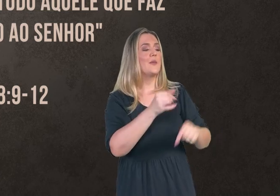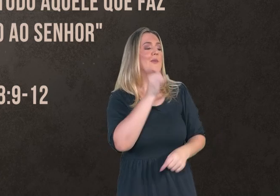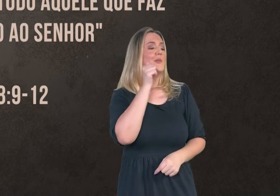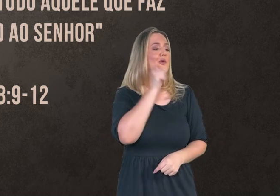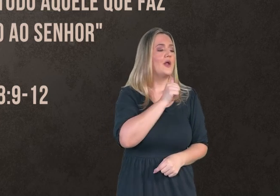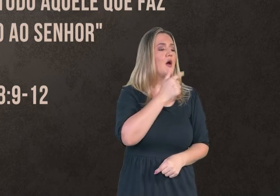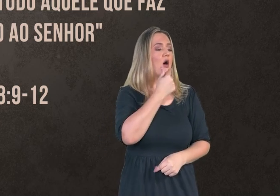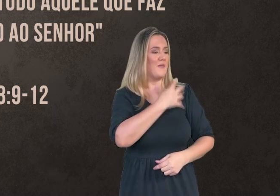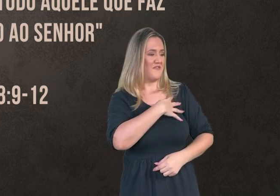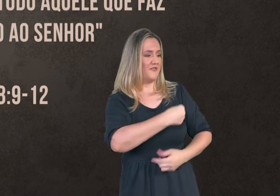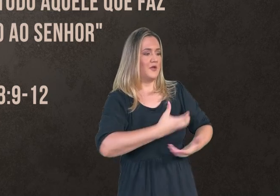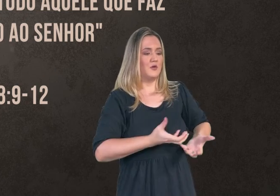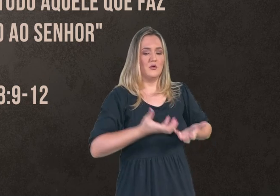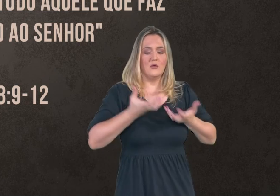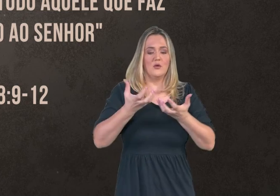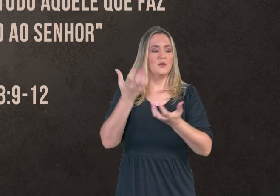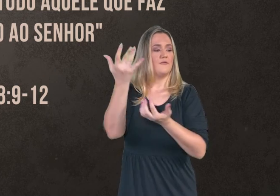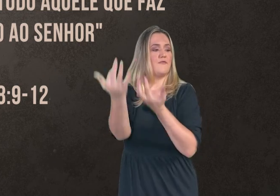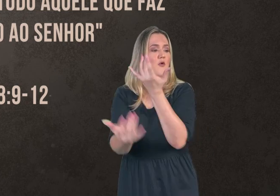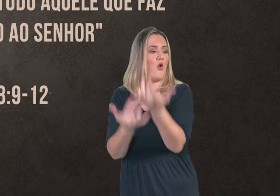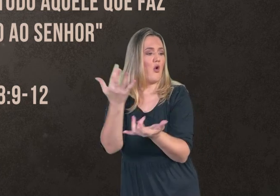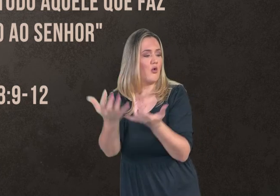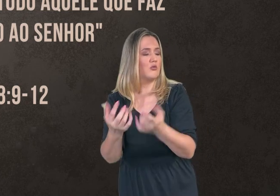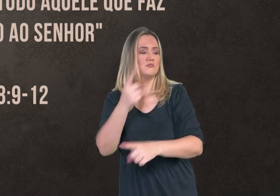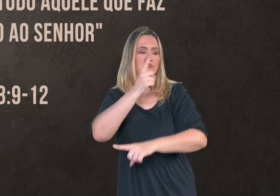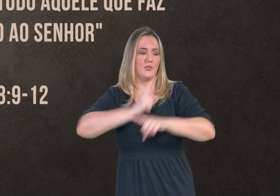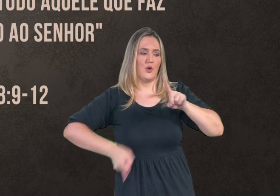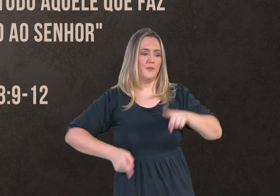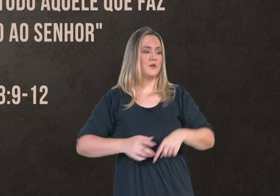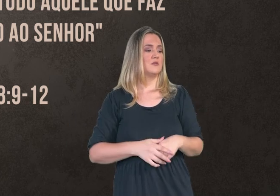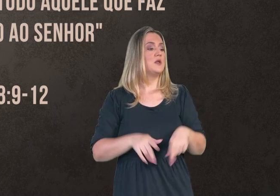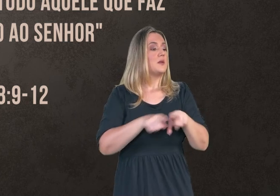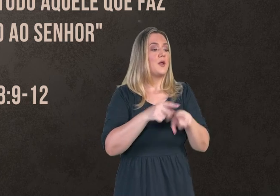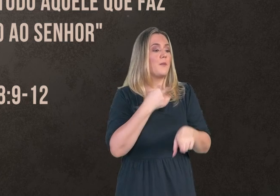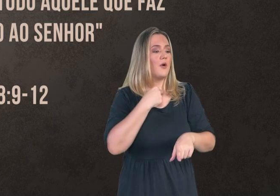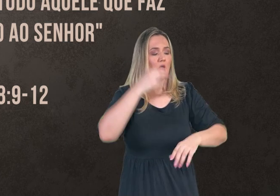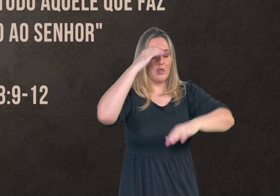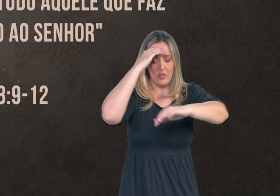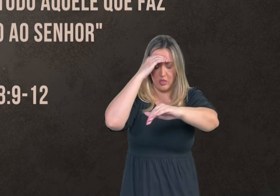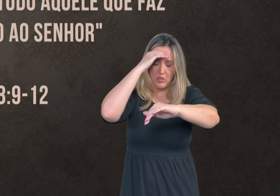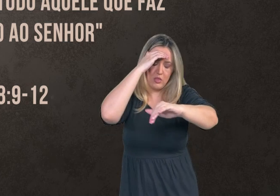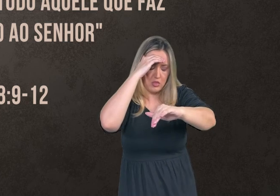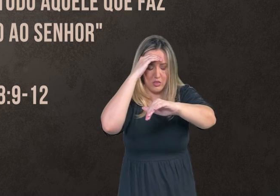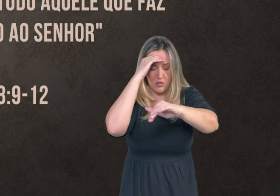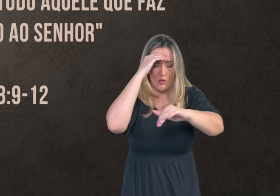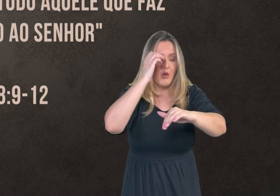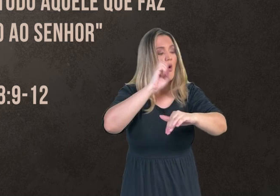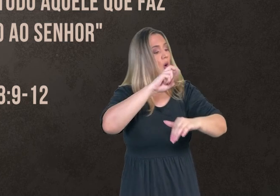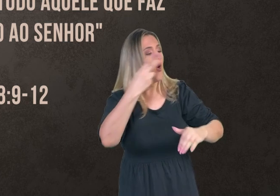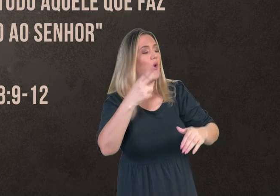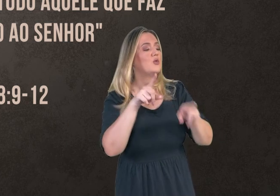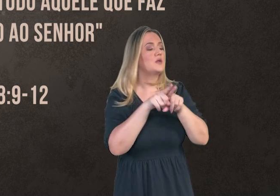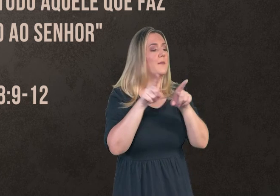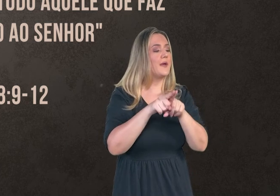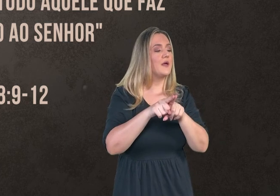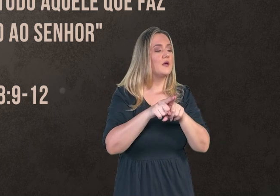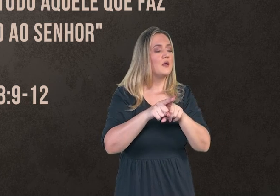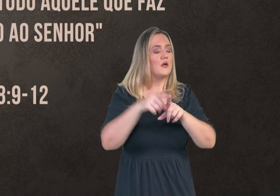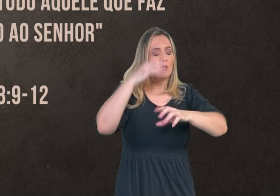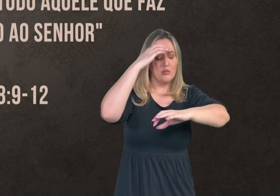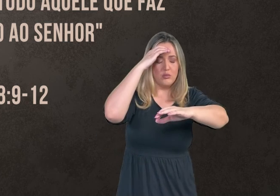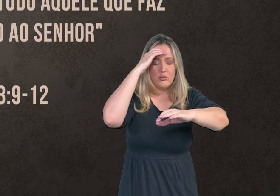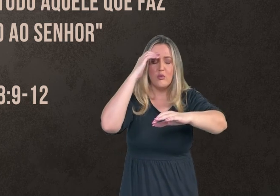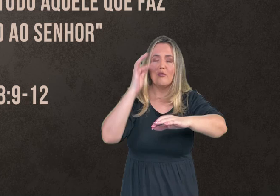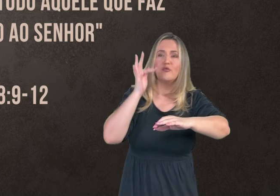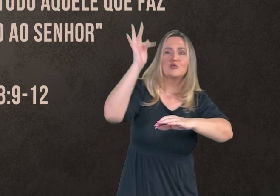que seja adivinho, prognosticador, agoureiro, feiticeiro, encantador, necromante, praticante de